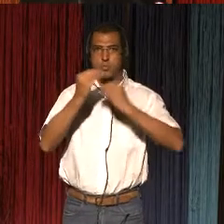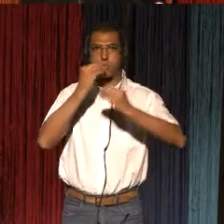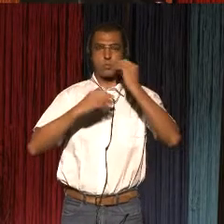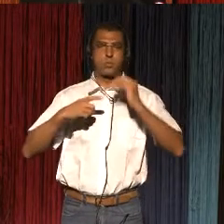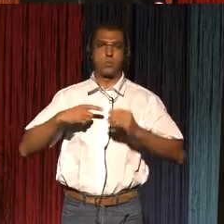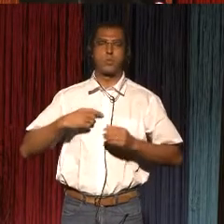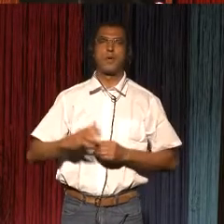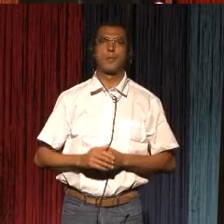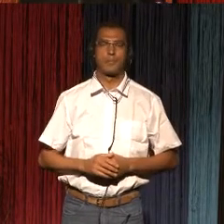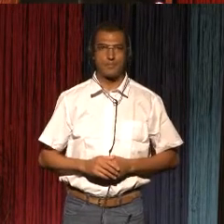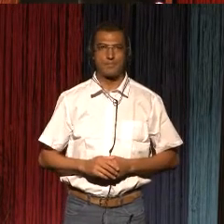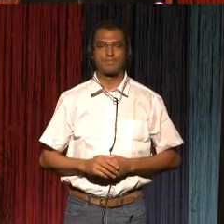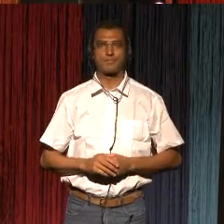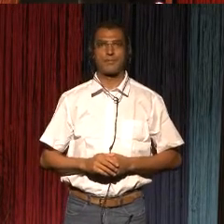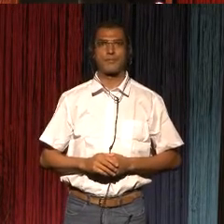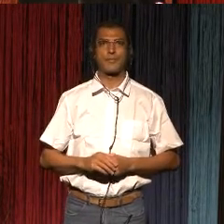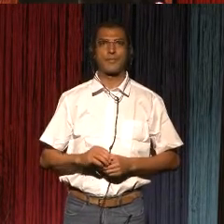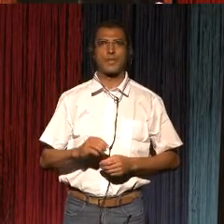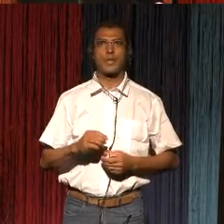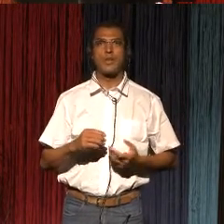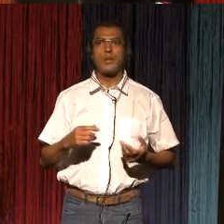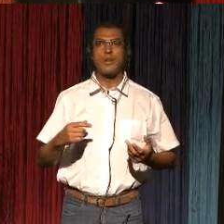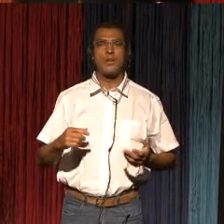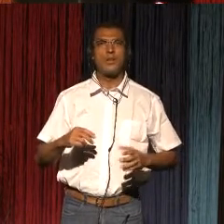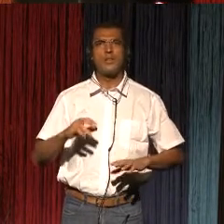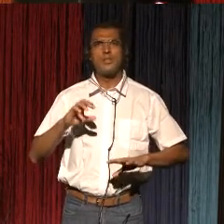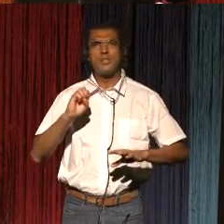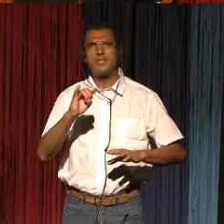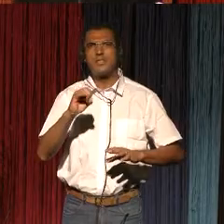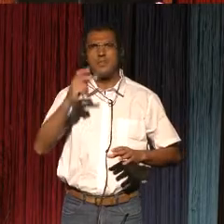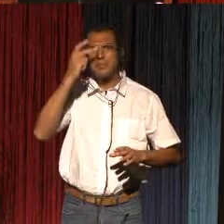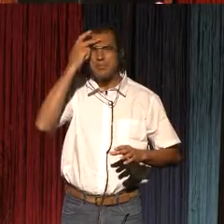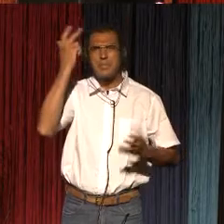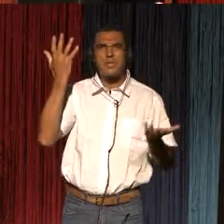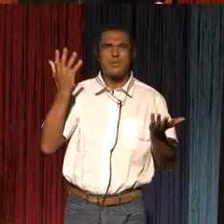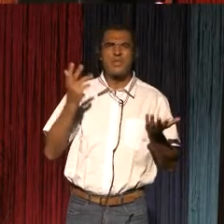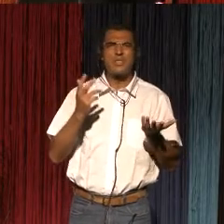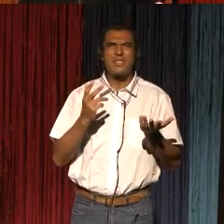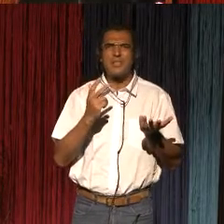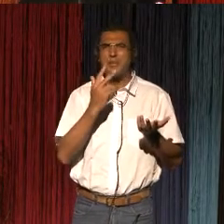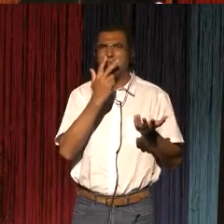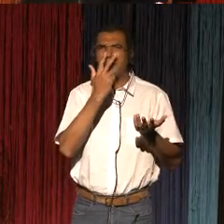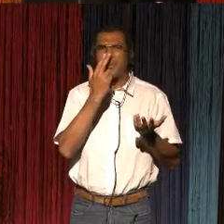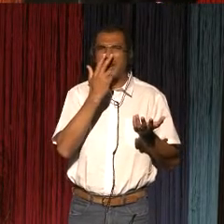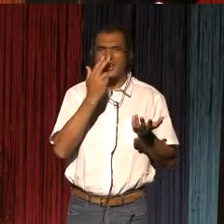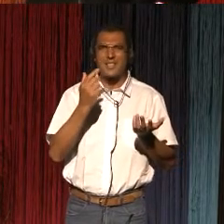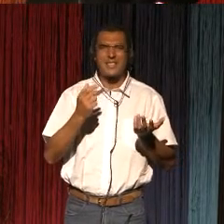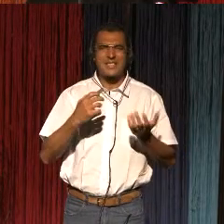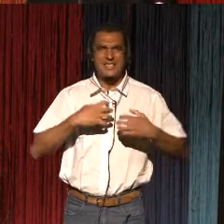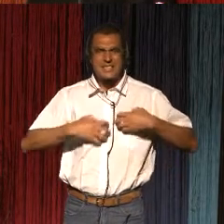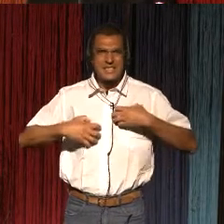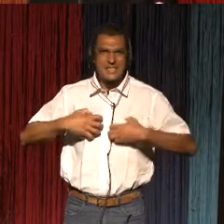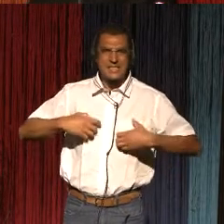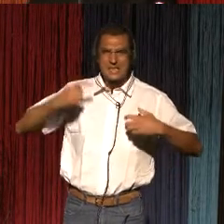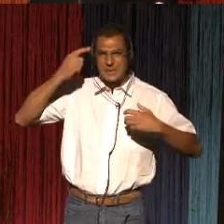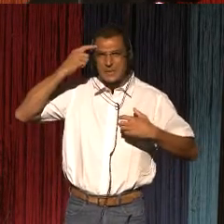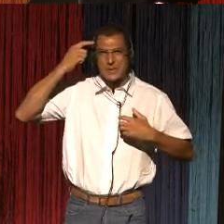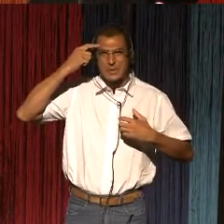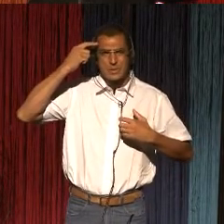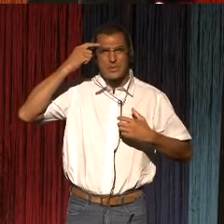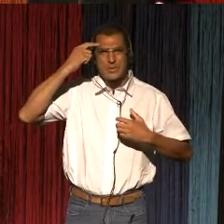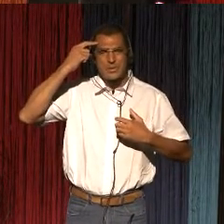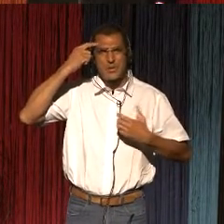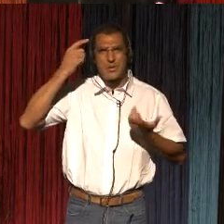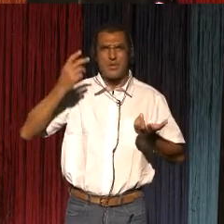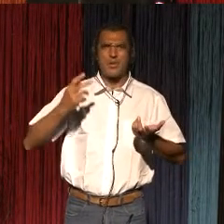com que qualquer pessoa pareça que tenha uma disfunção da função executiva, como TDAH, mas não é o